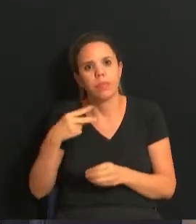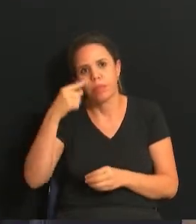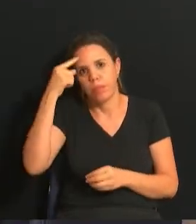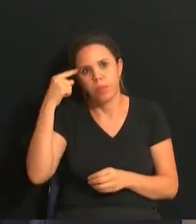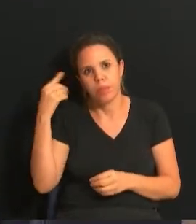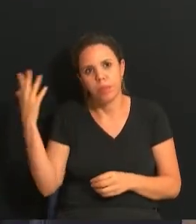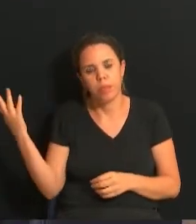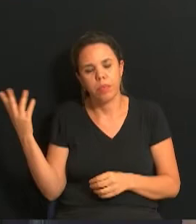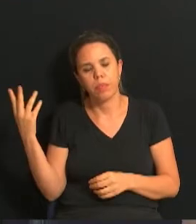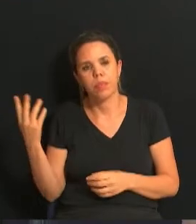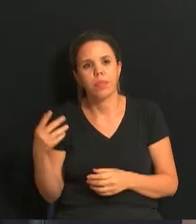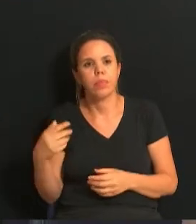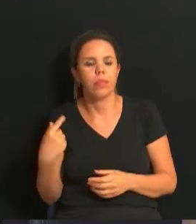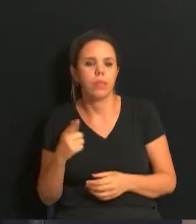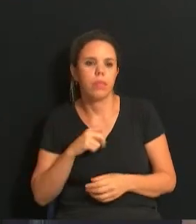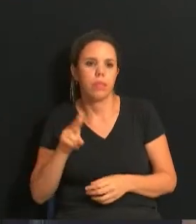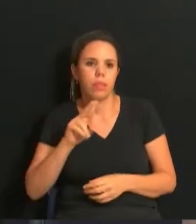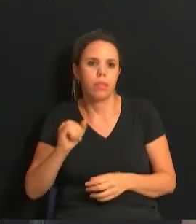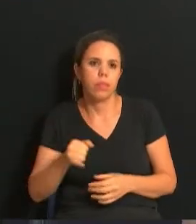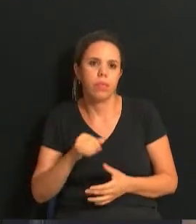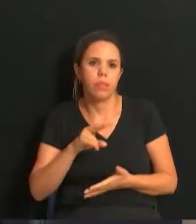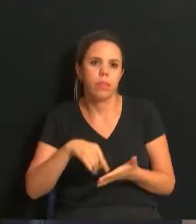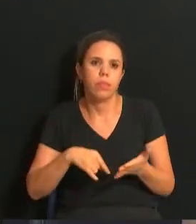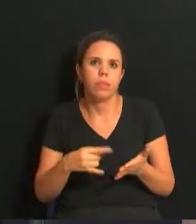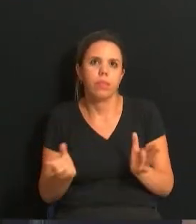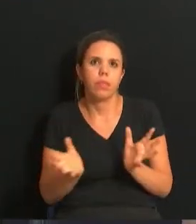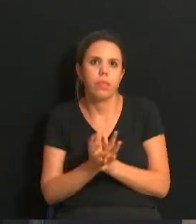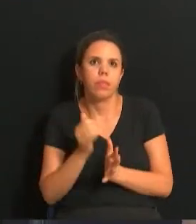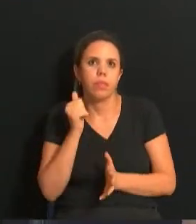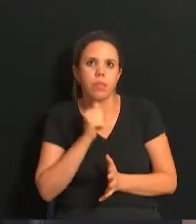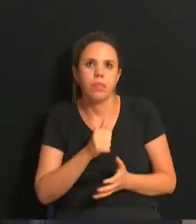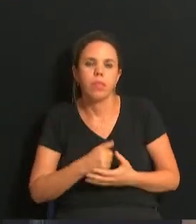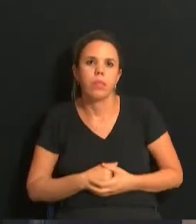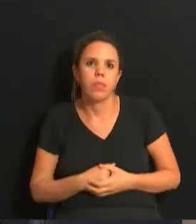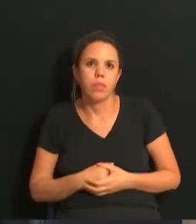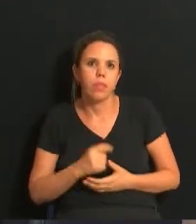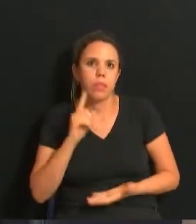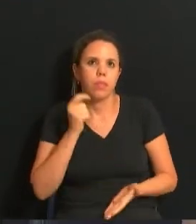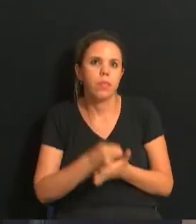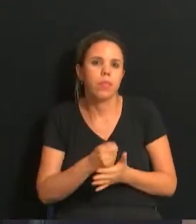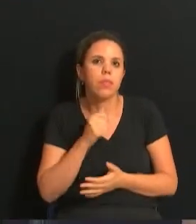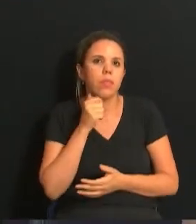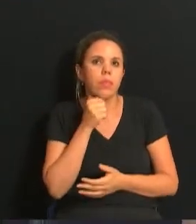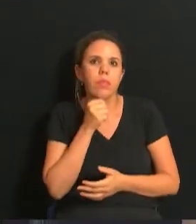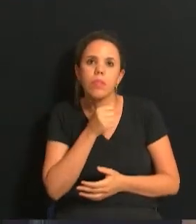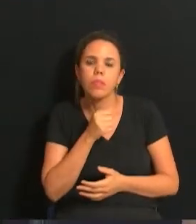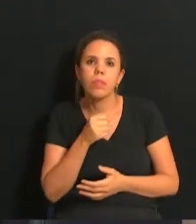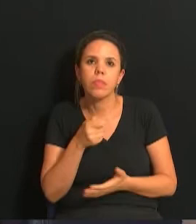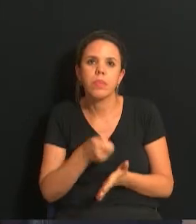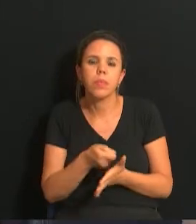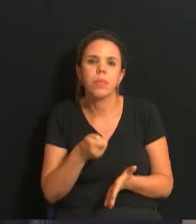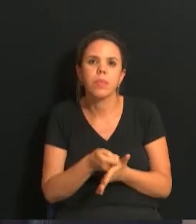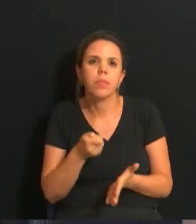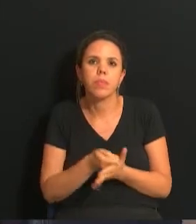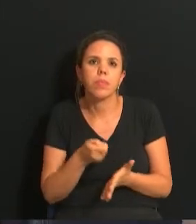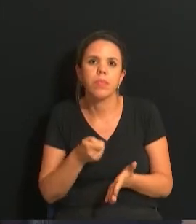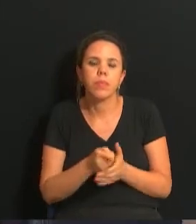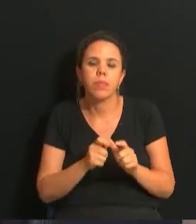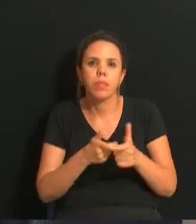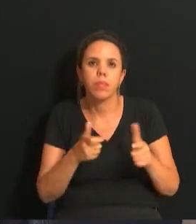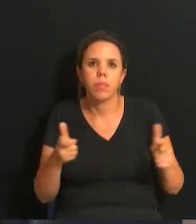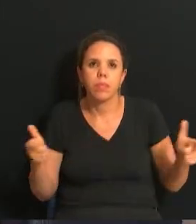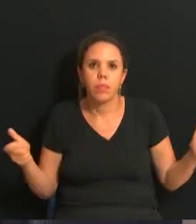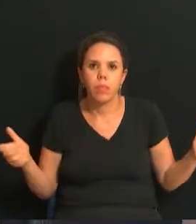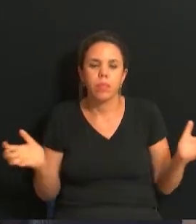Miguel, que a gente tira o encaminhamento que a Comissão da Mulher decidiu pela exigência da ampliação da equipe